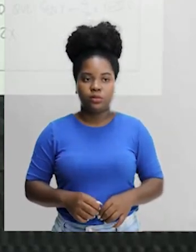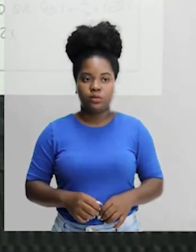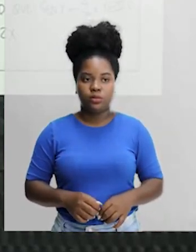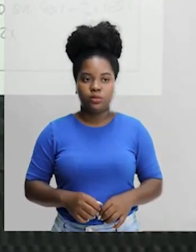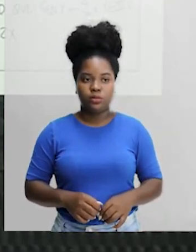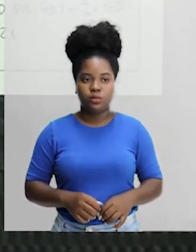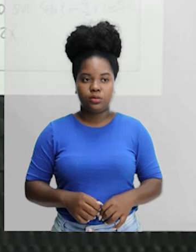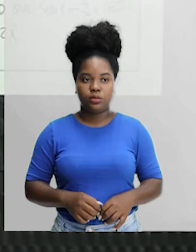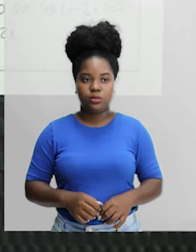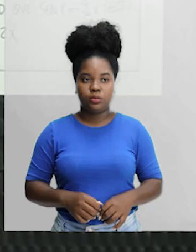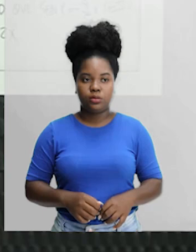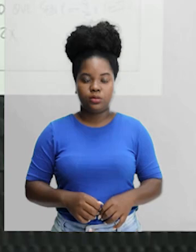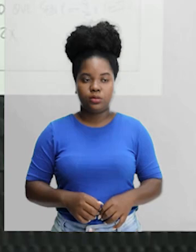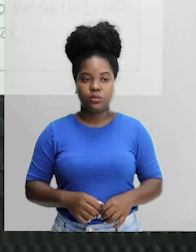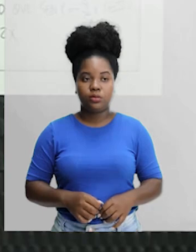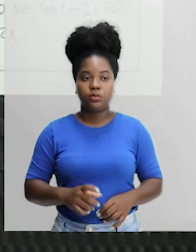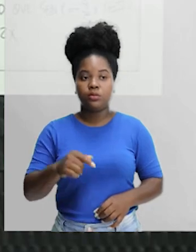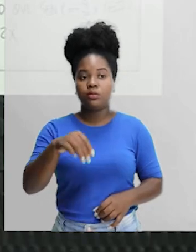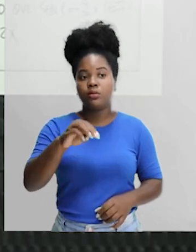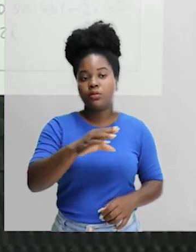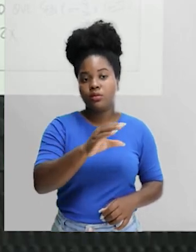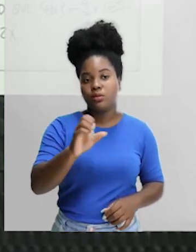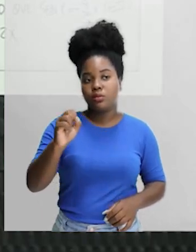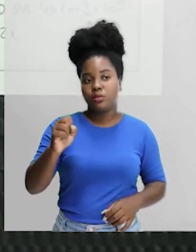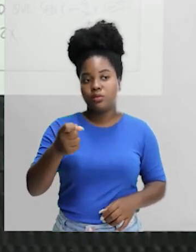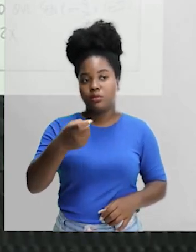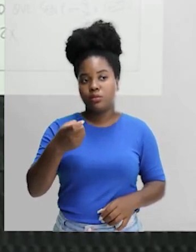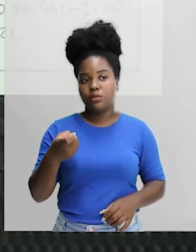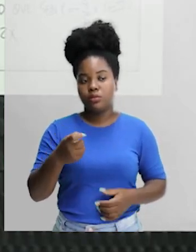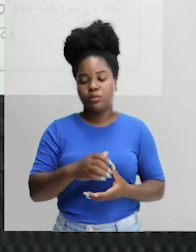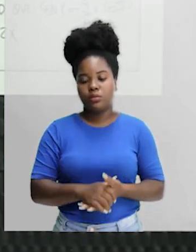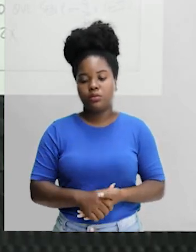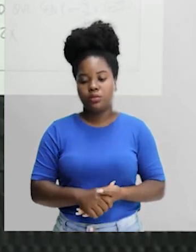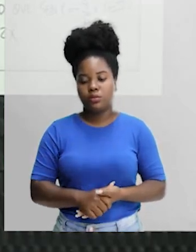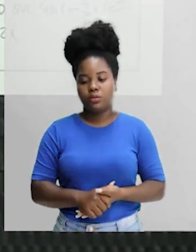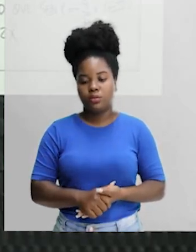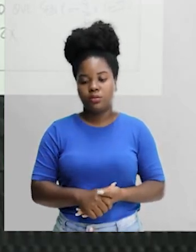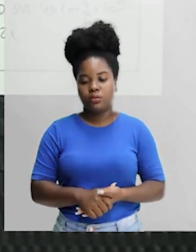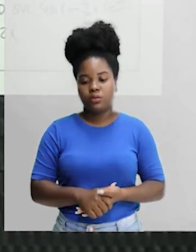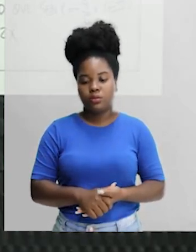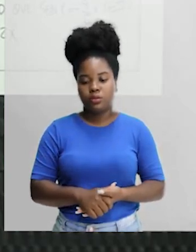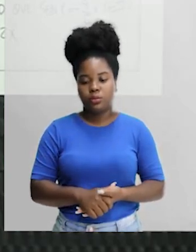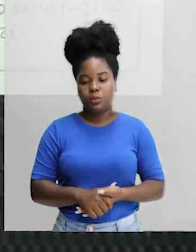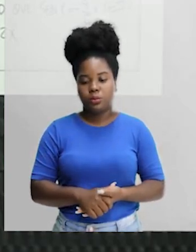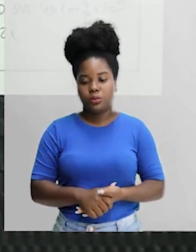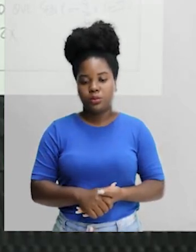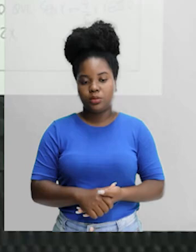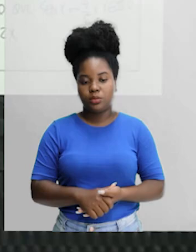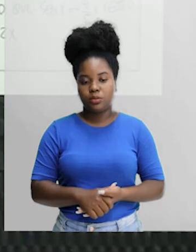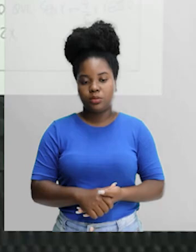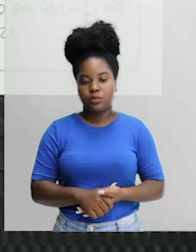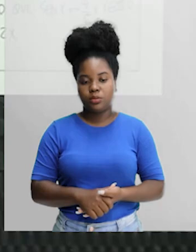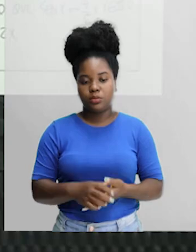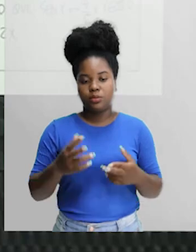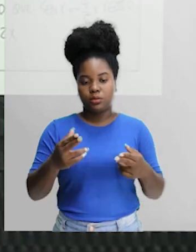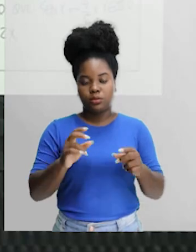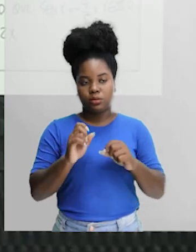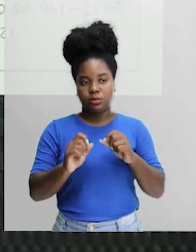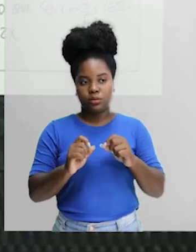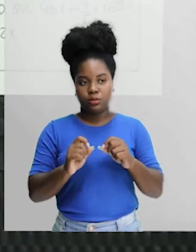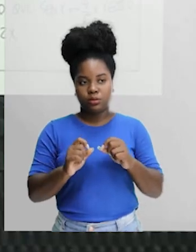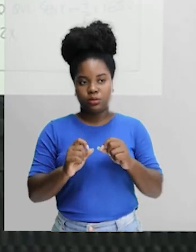Ok? Então, quem é o cosseno de x? Cosseno de x vai ser